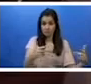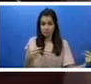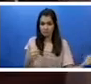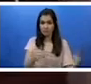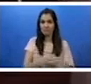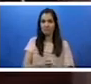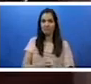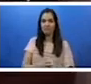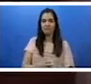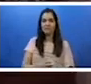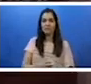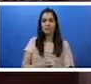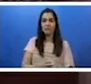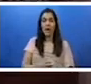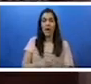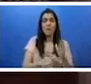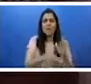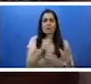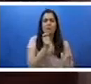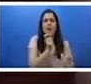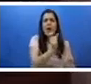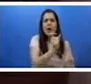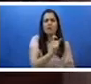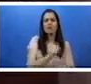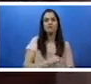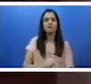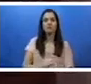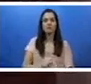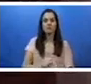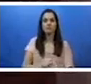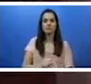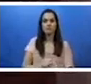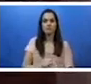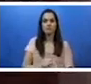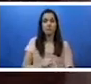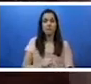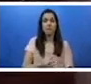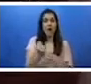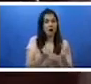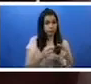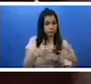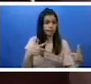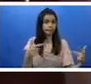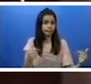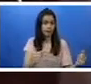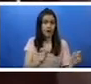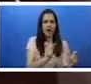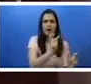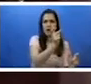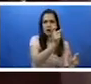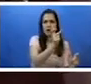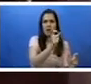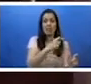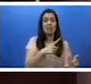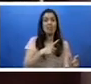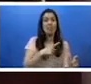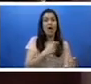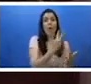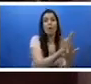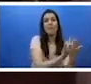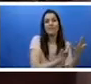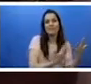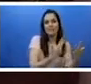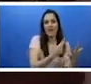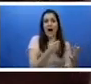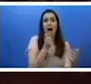está escrito aqui? A primeira palavrinha. Nós temos o quê? Meios de transporte. Aqui vai vir o desenho e vai